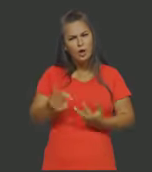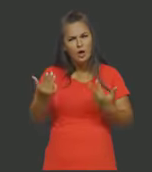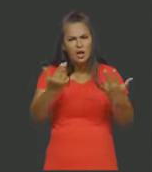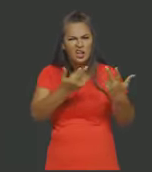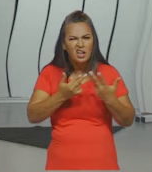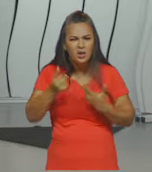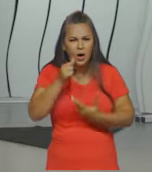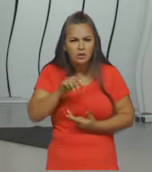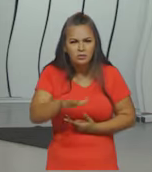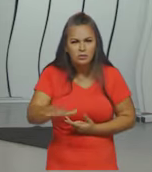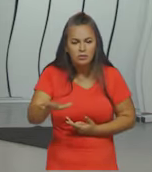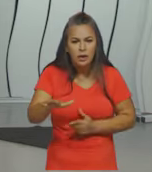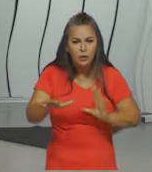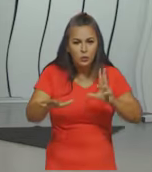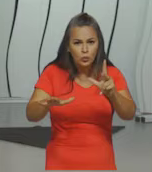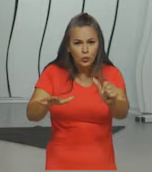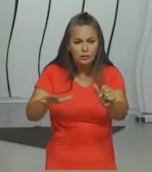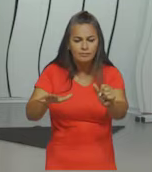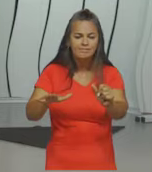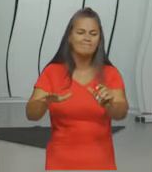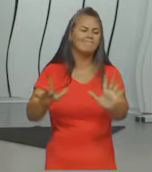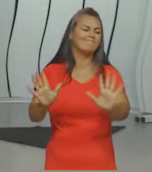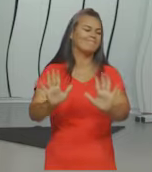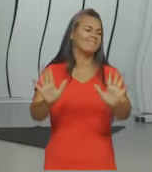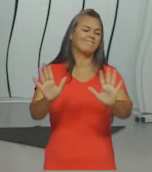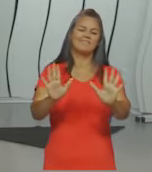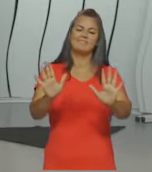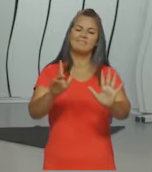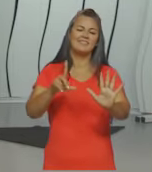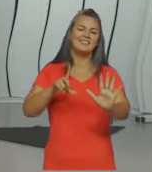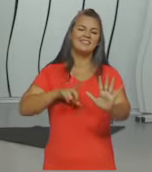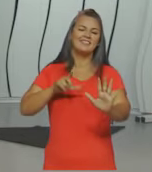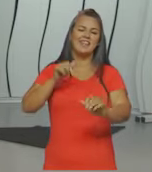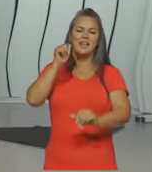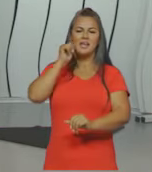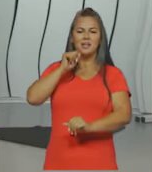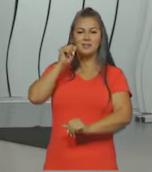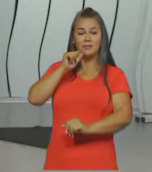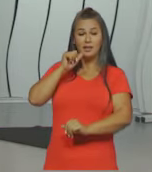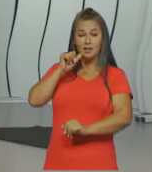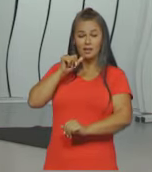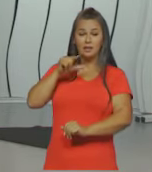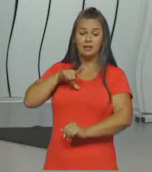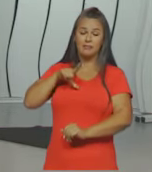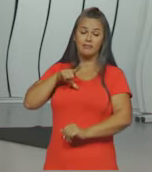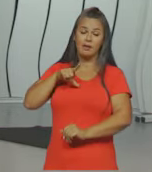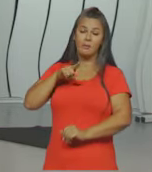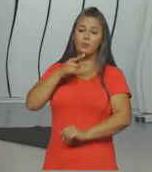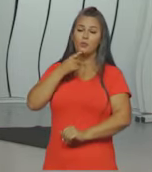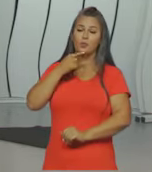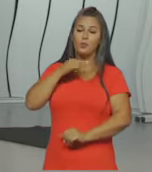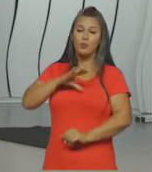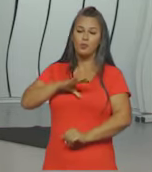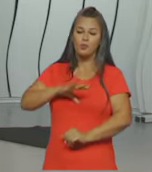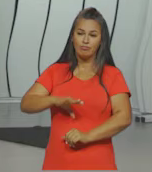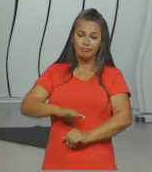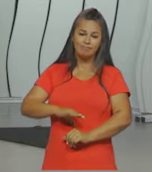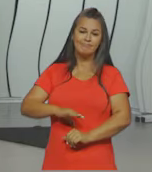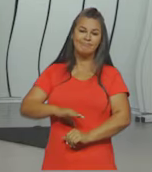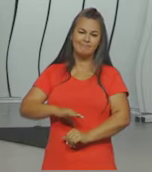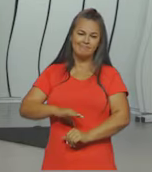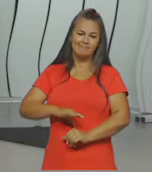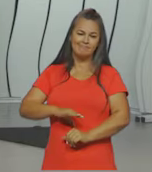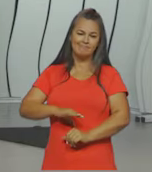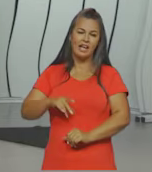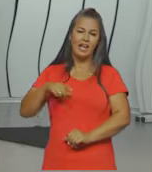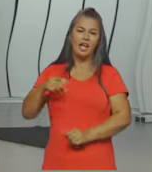variação hormonal, tá? Tem meninas que menstruam antes, outras depois. Algumas menstruações são dolorosas. O que é